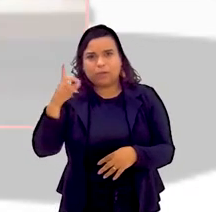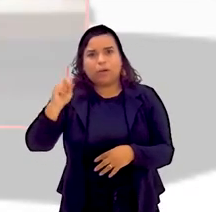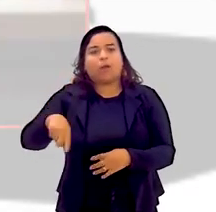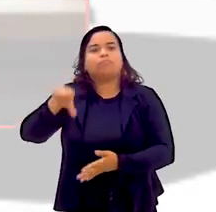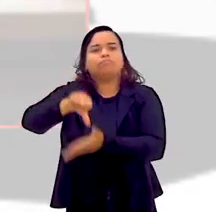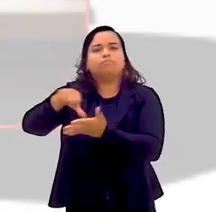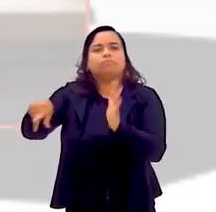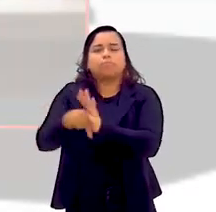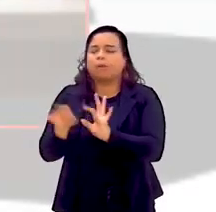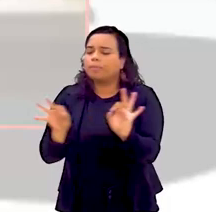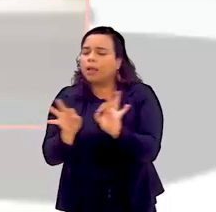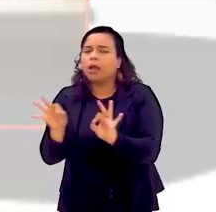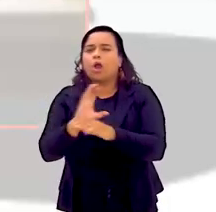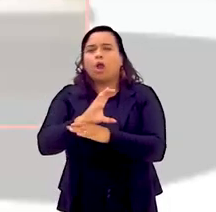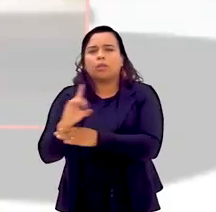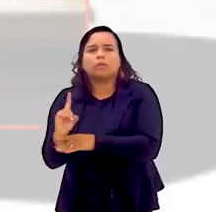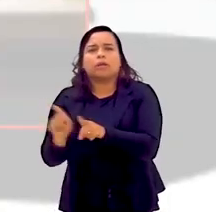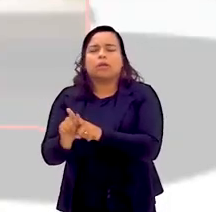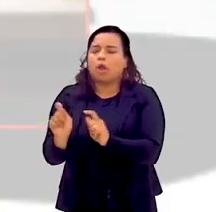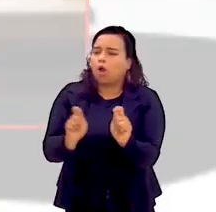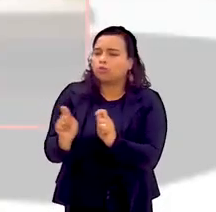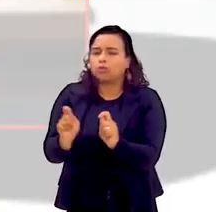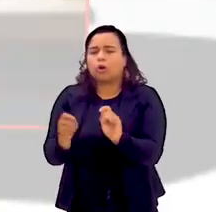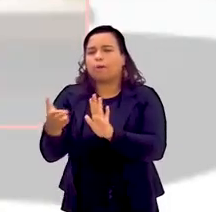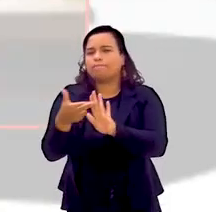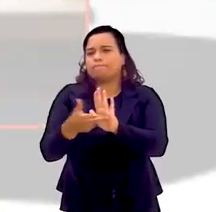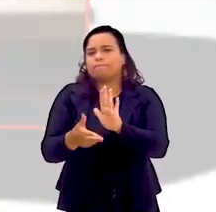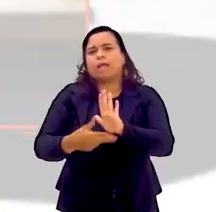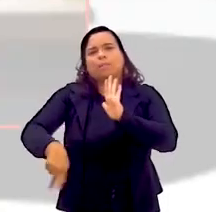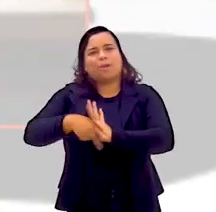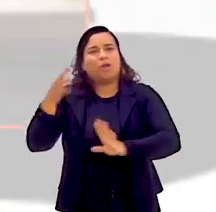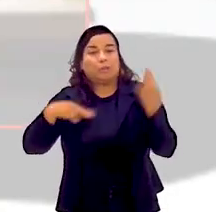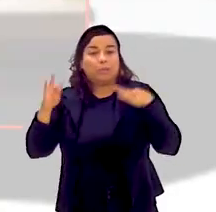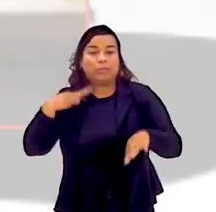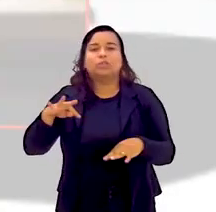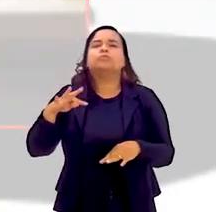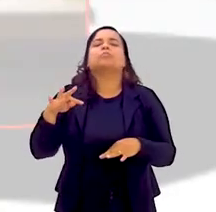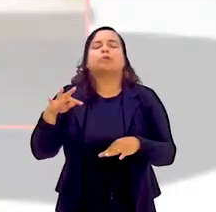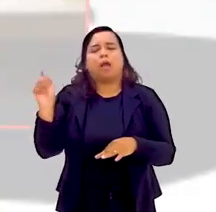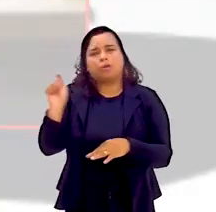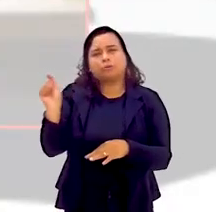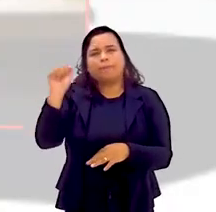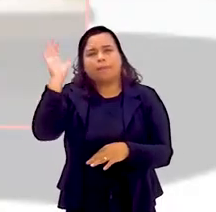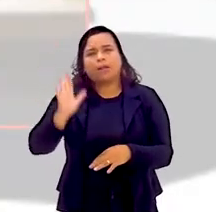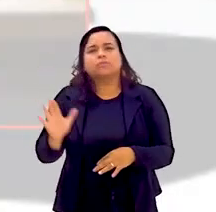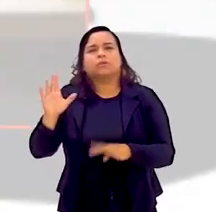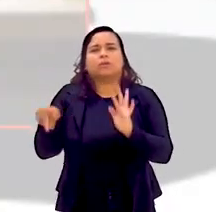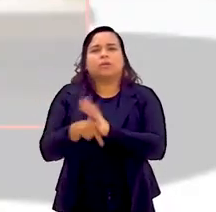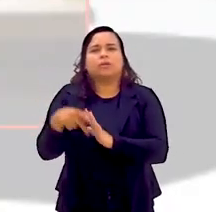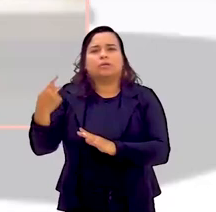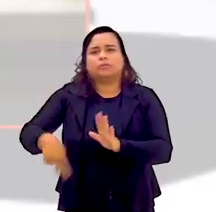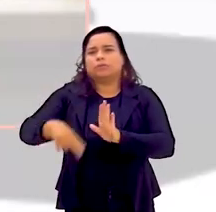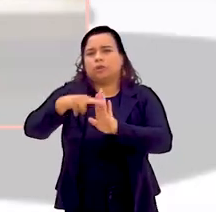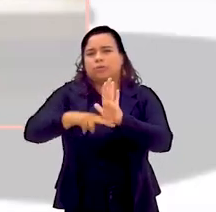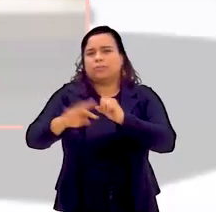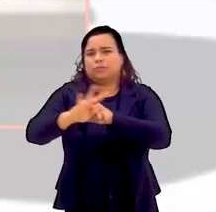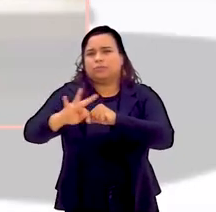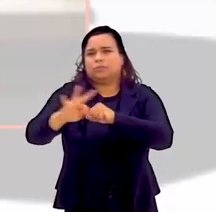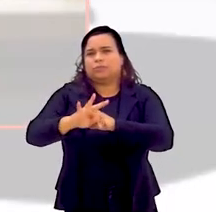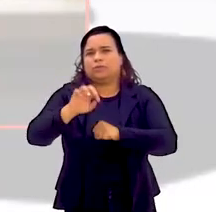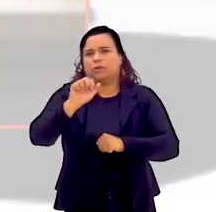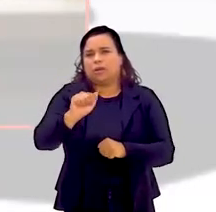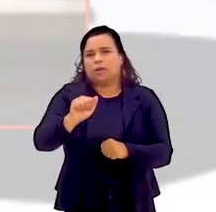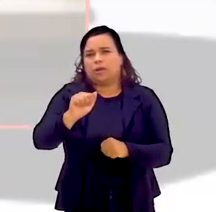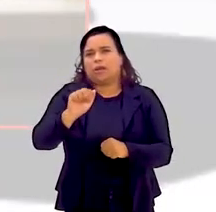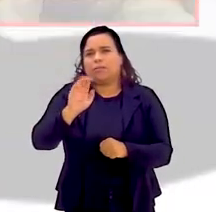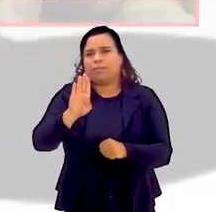de planejamento, coordenação e controle das normas relacionadas ao turismo da Associação Brasileira de Normas Técnicas,